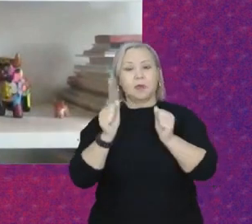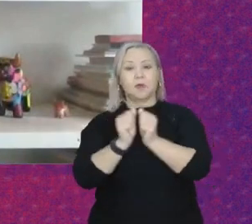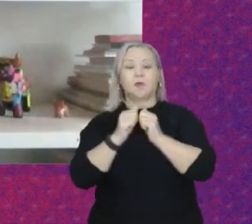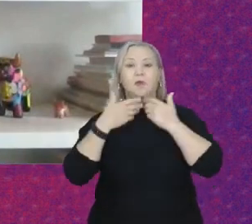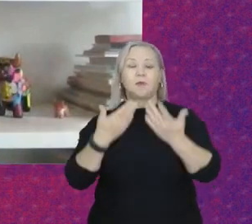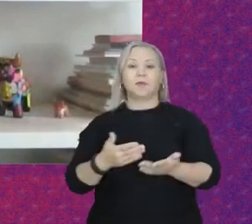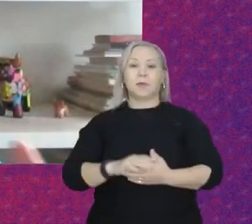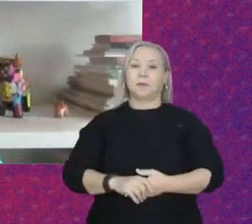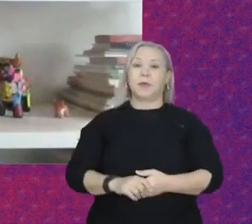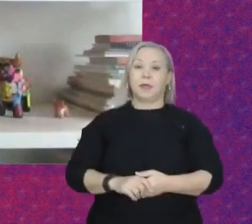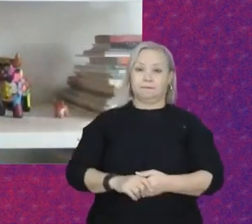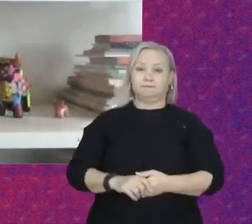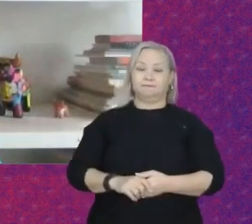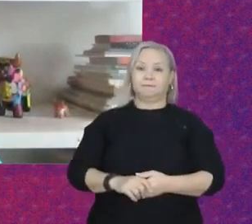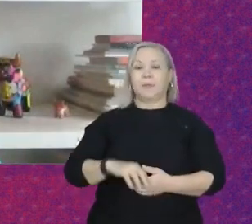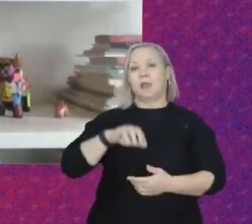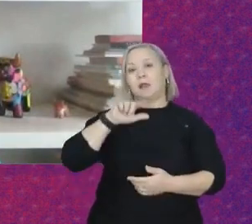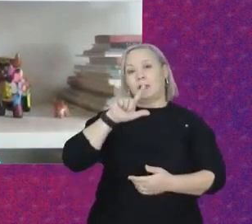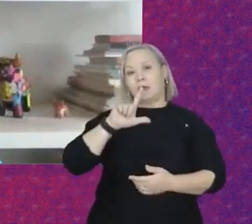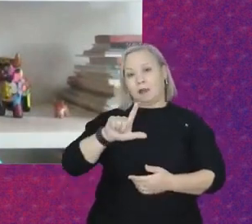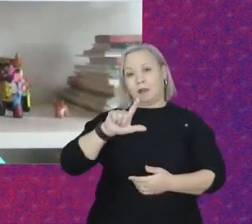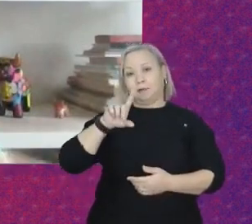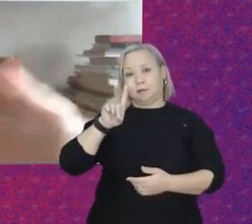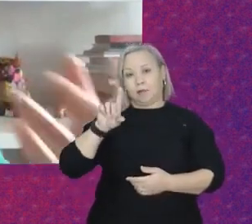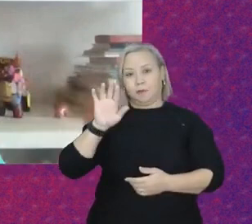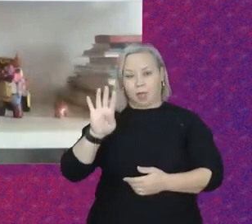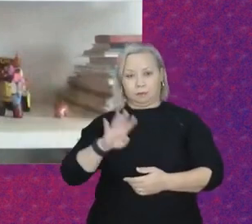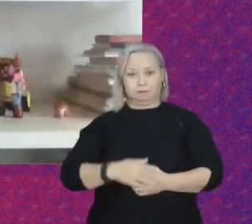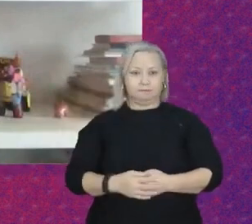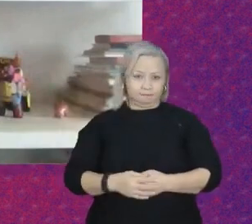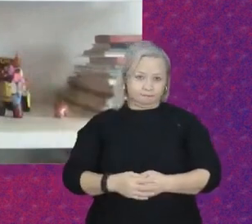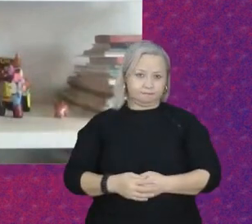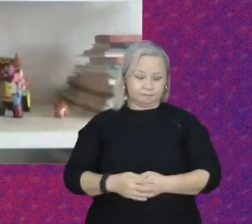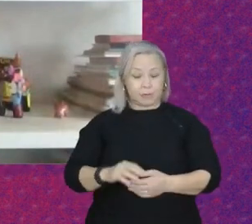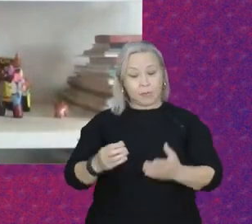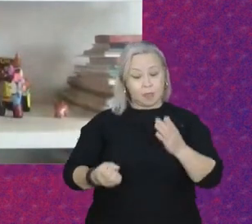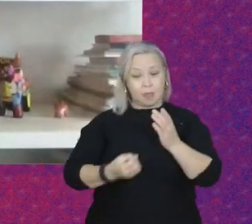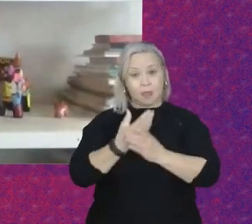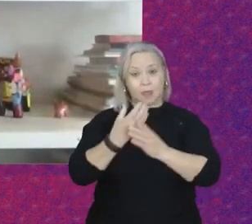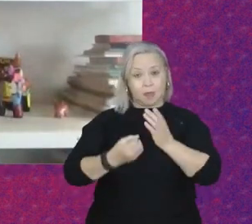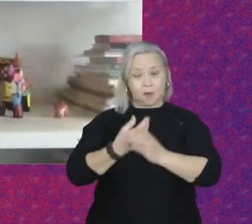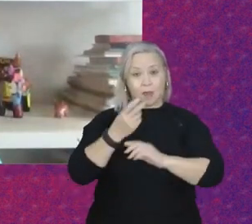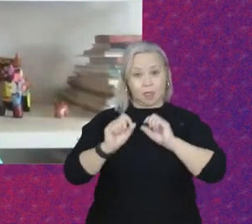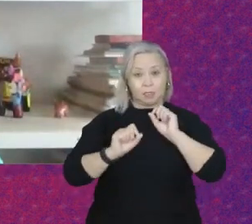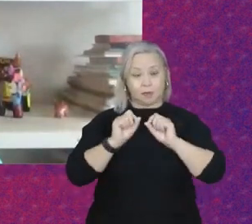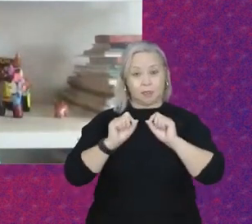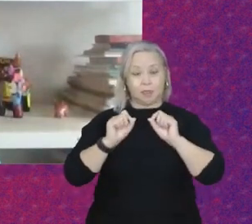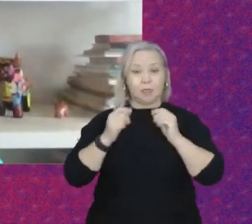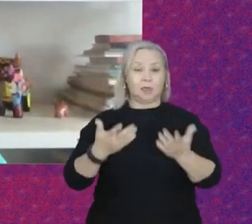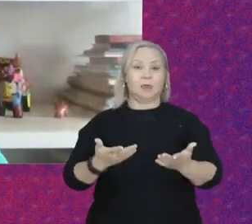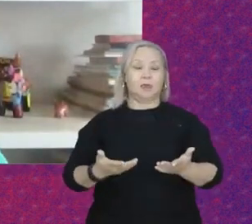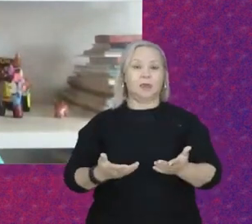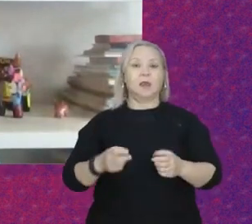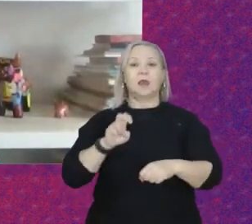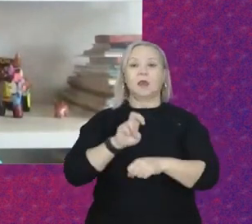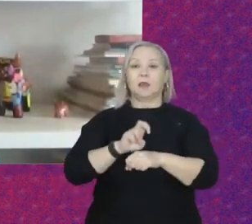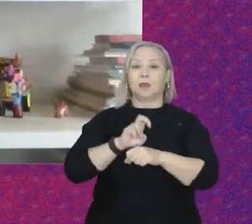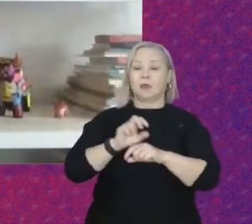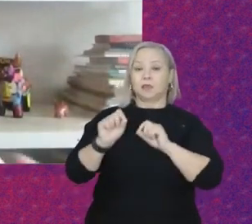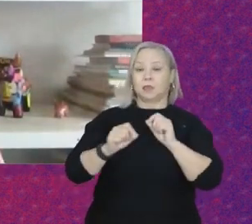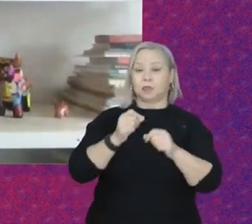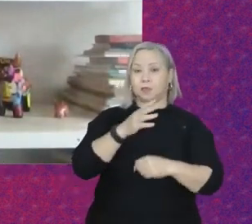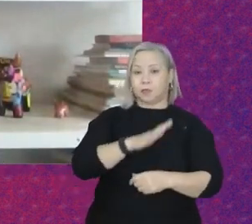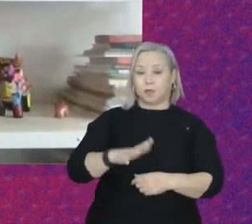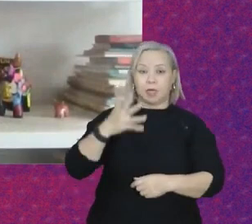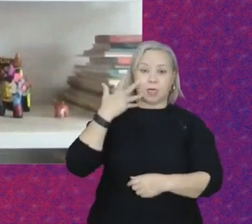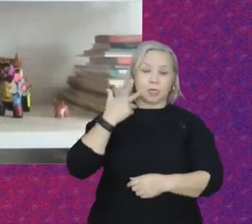diretrizes e bases da educação nacional. Então, que vai estabelecer que as creches para crianças de